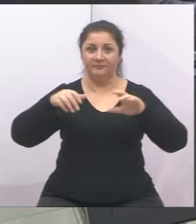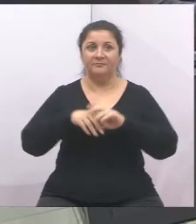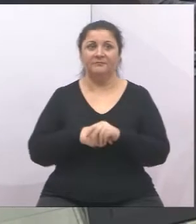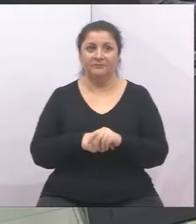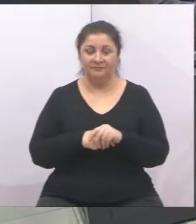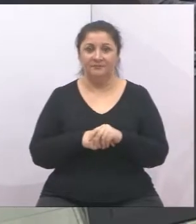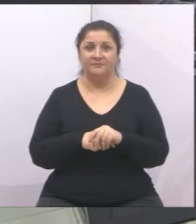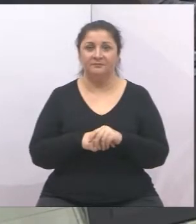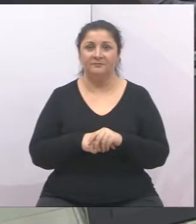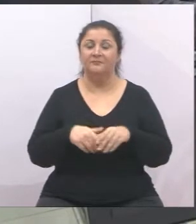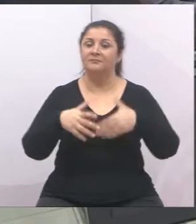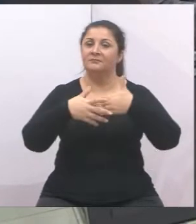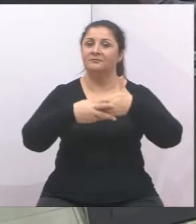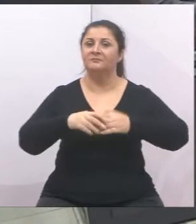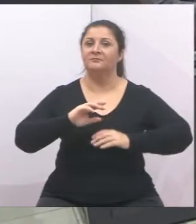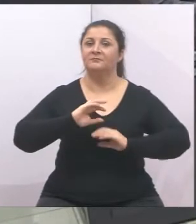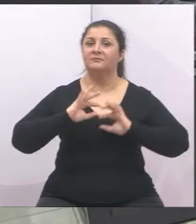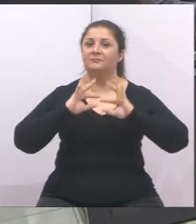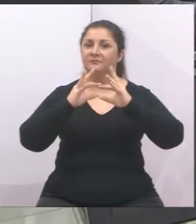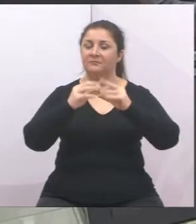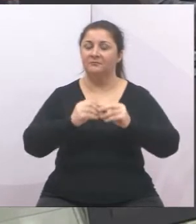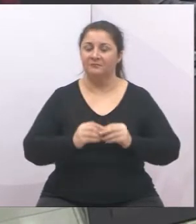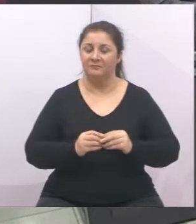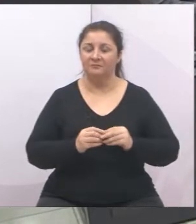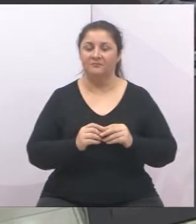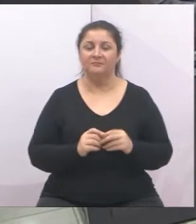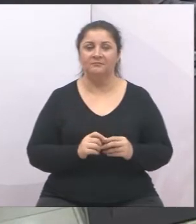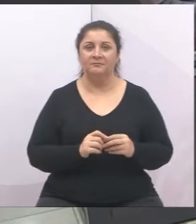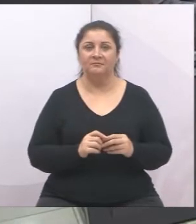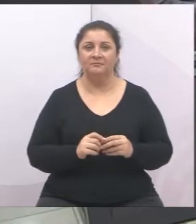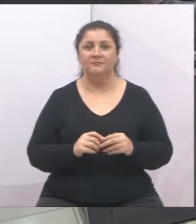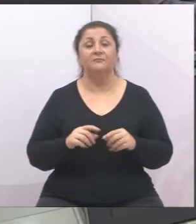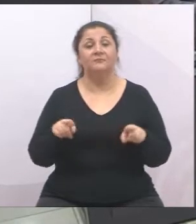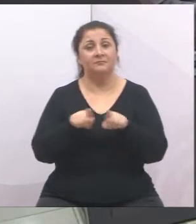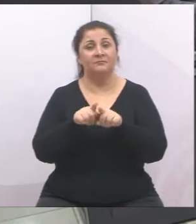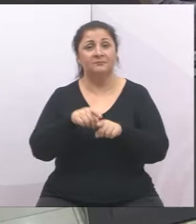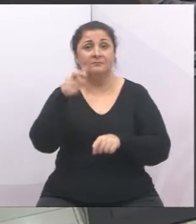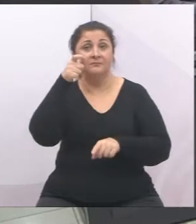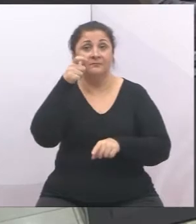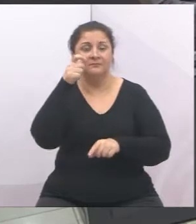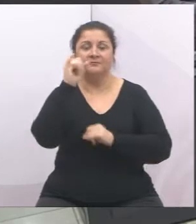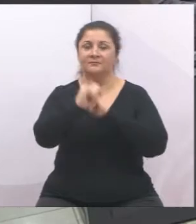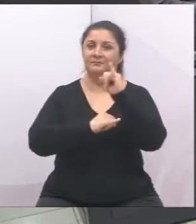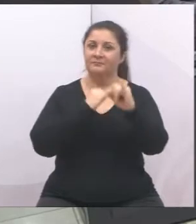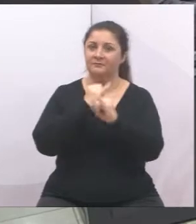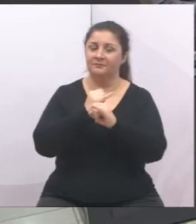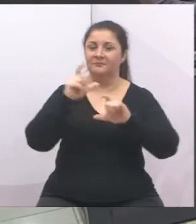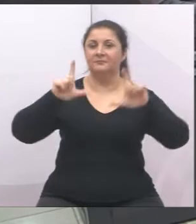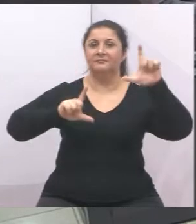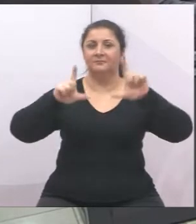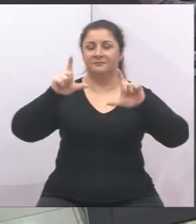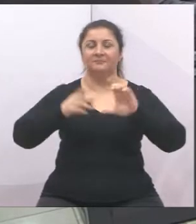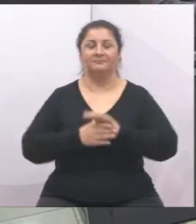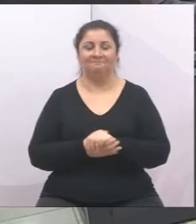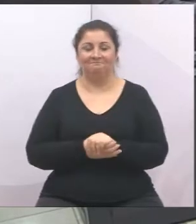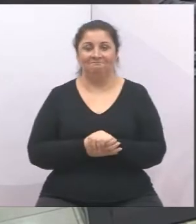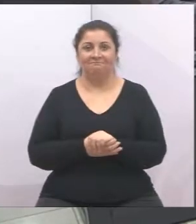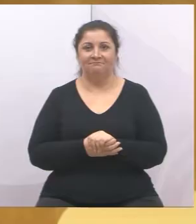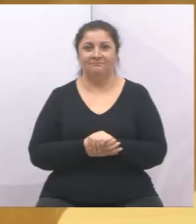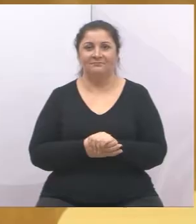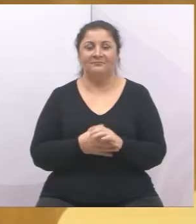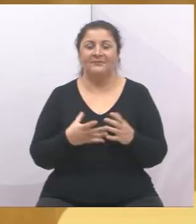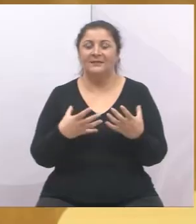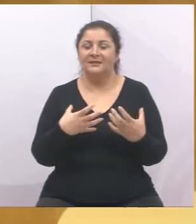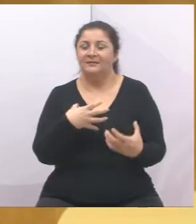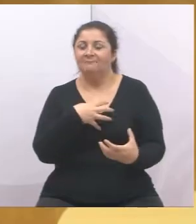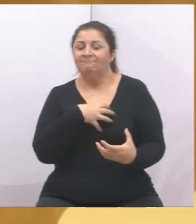TV Câmara, cumprimento todos em nome do Dr. Júnior e nos acompanham através da internet e da TV. Para mim é de